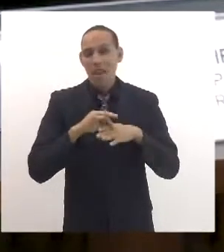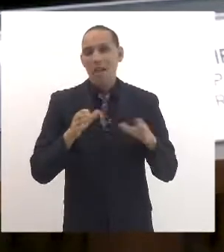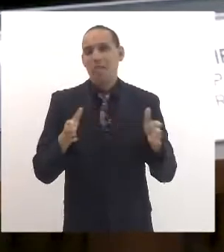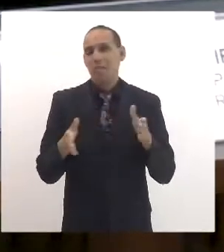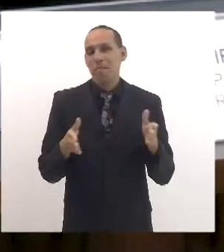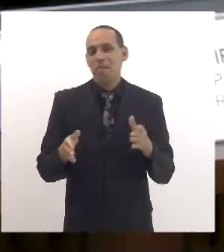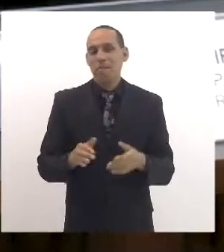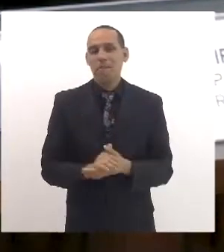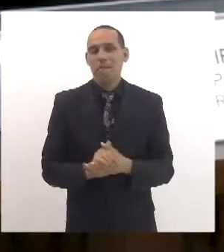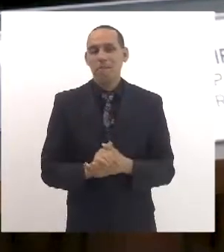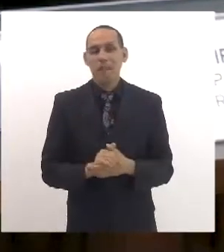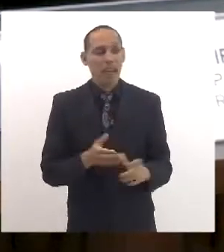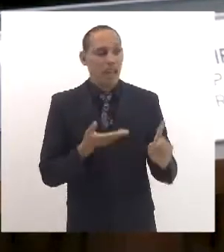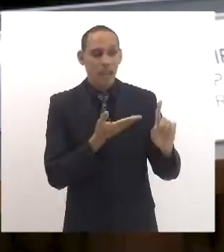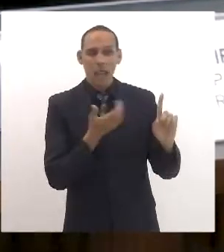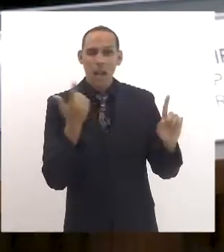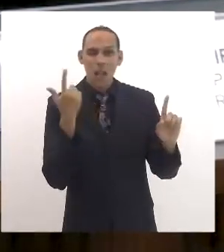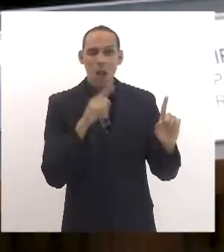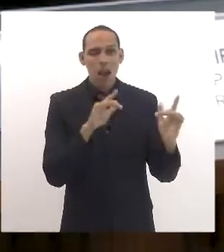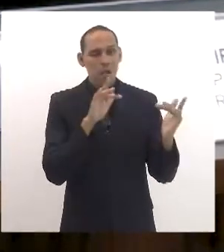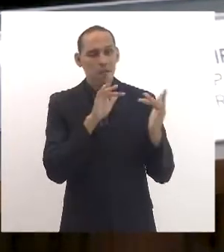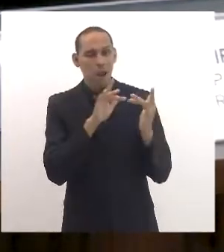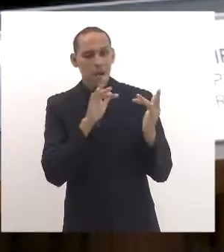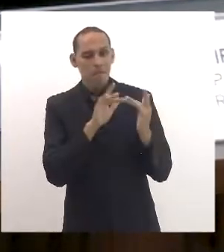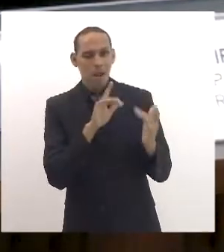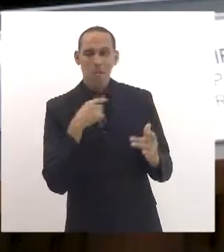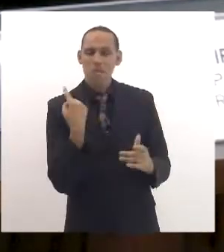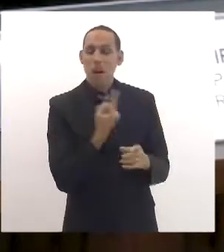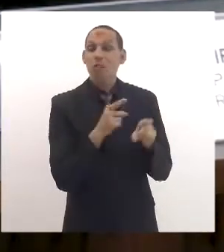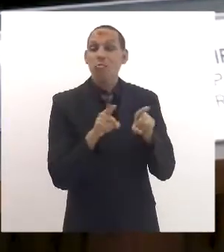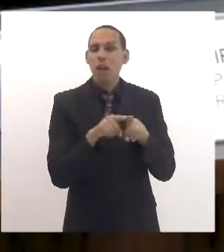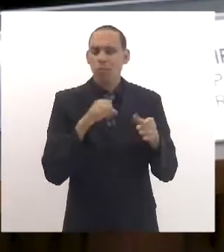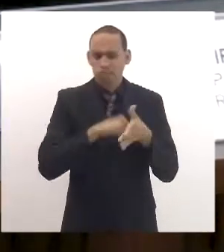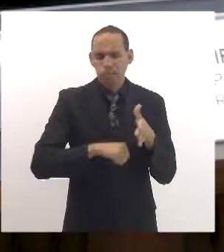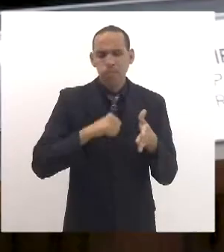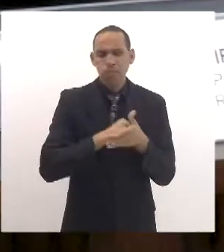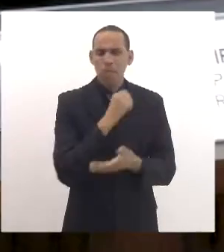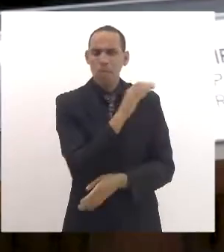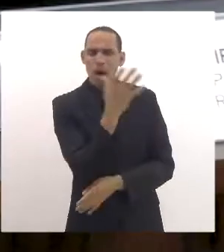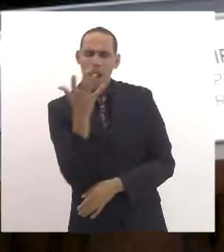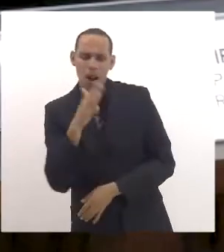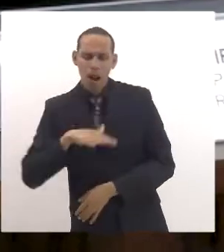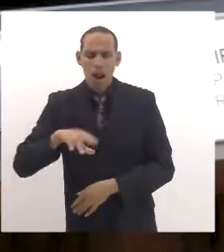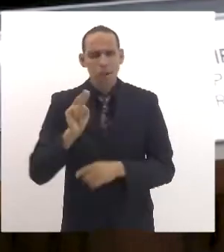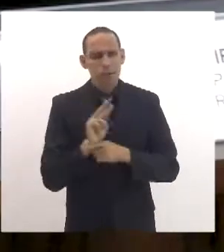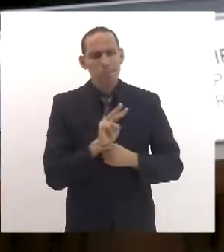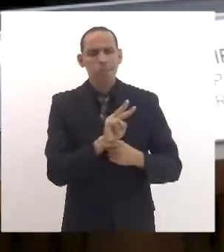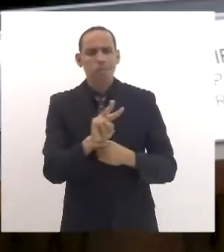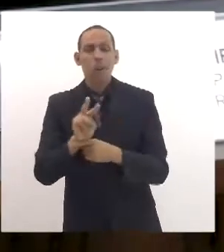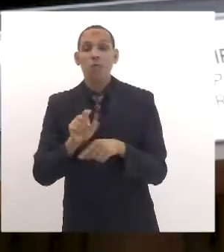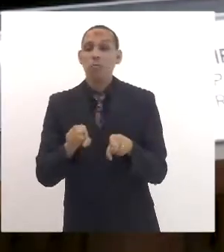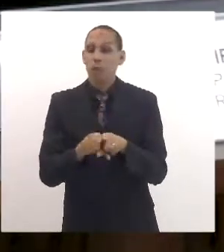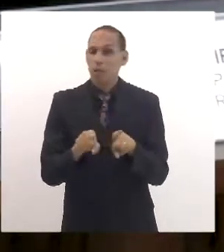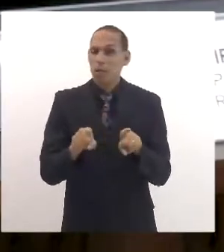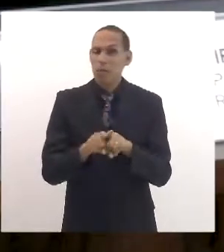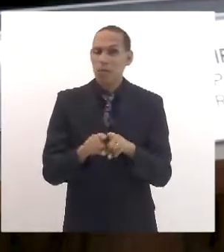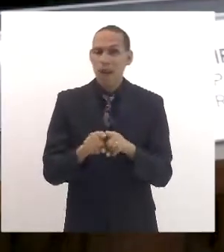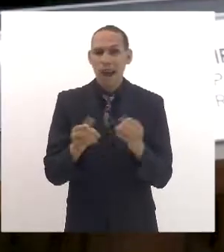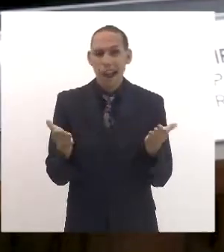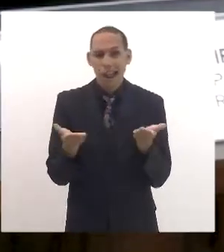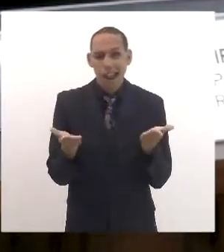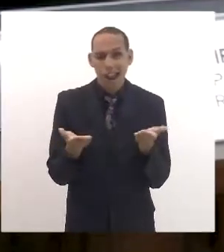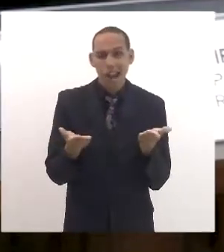nos conectar e sua luta pelo meio ambiente, e mais recentemente a forma abnegada